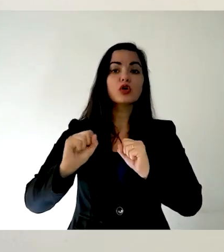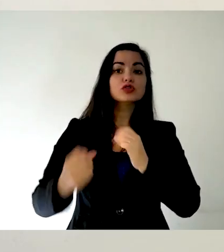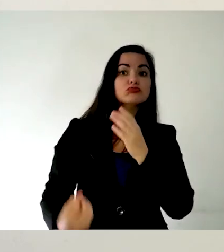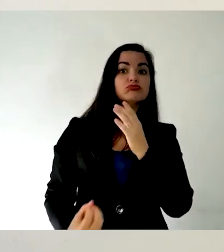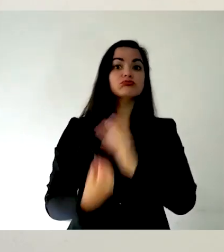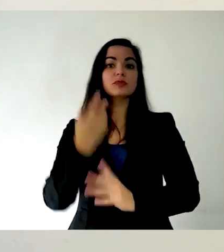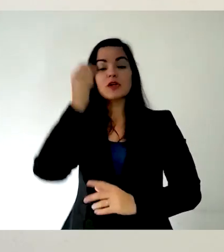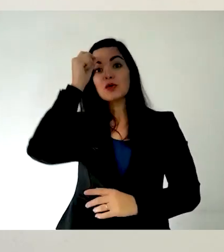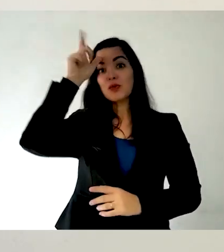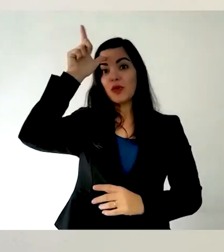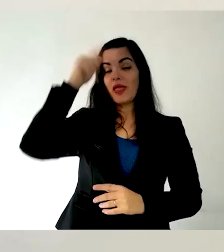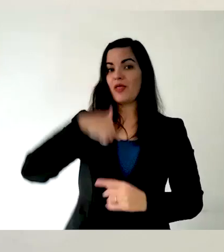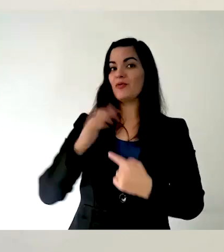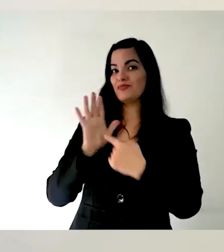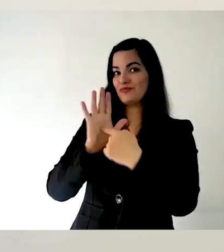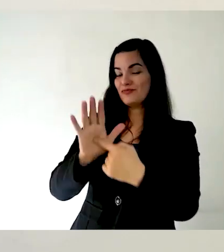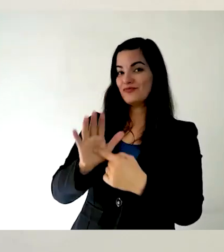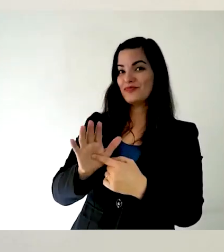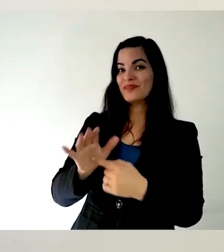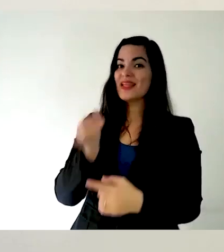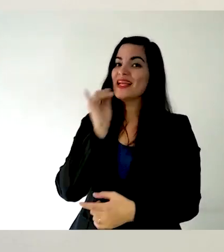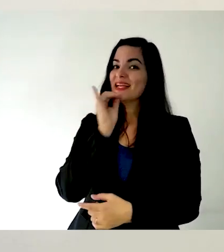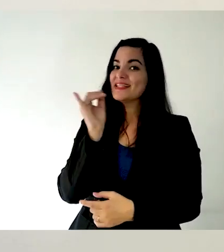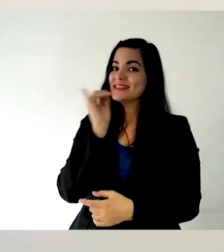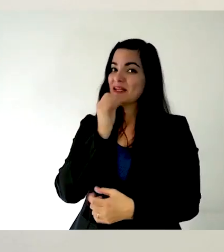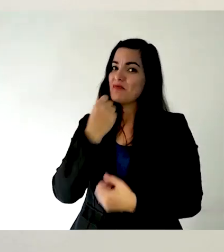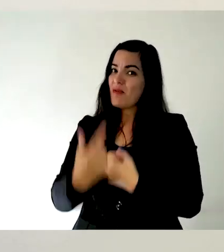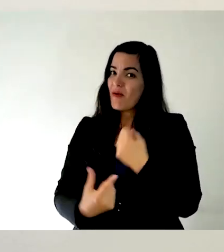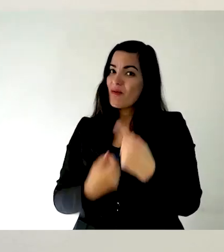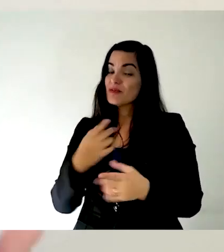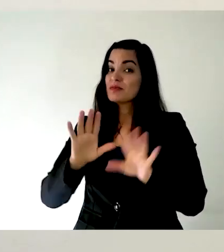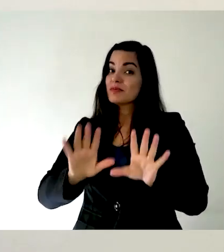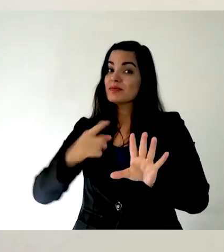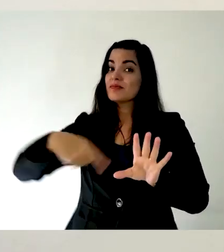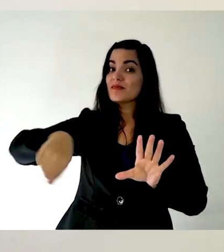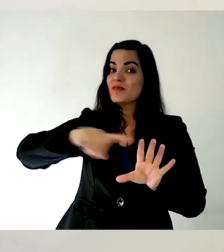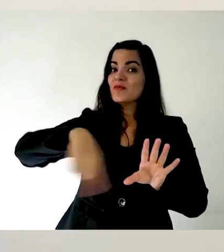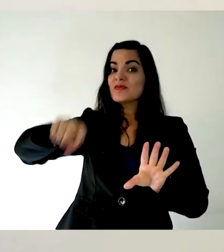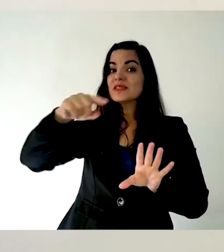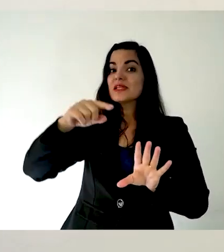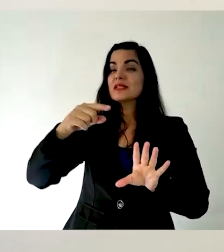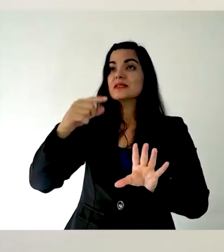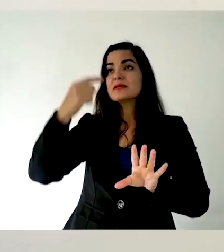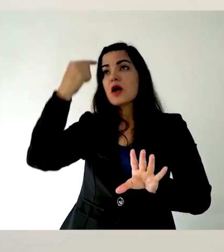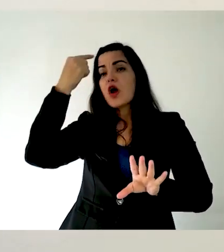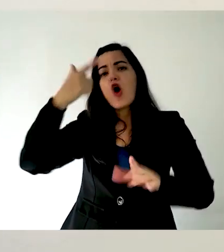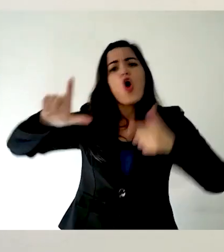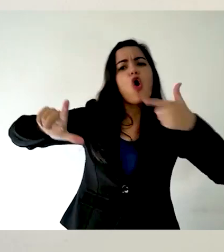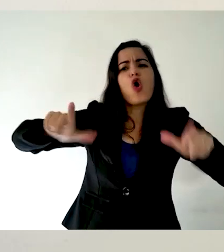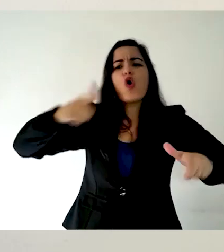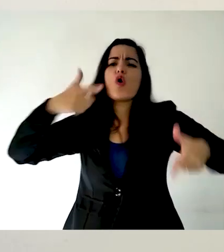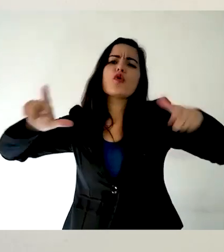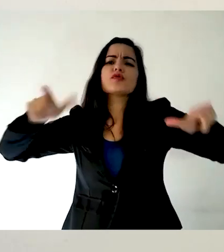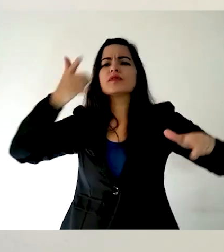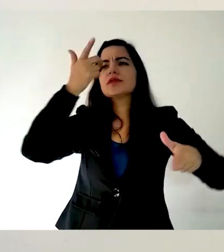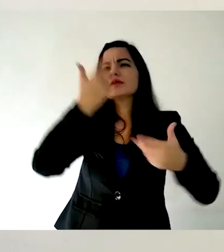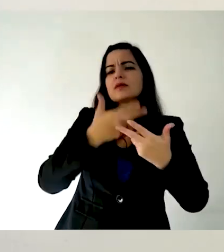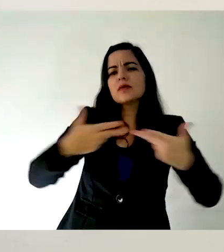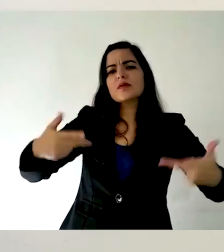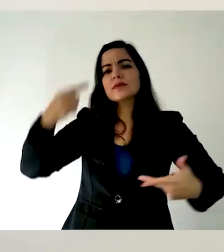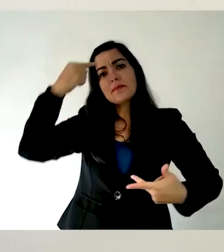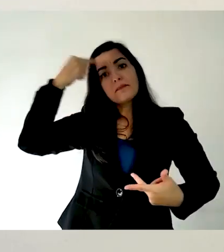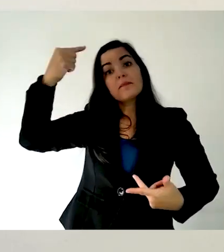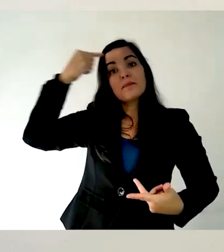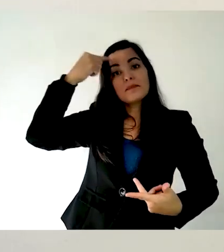te trouxe alguns exemplos, mas você pode pensar em outras coisas que façam parte